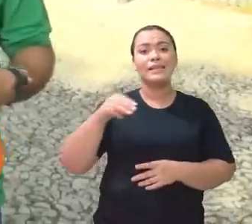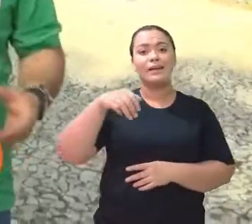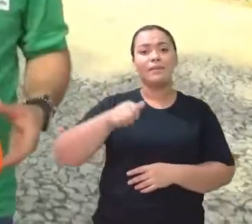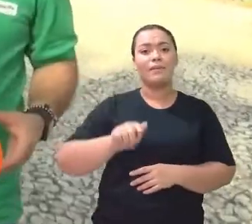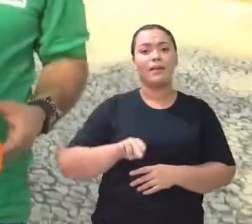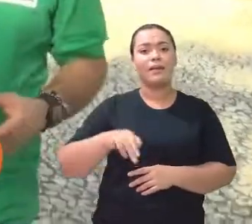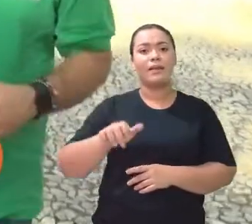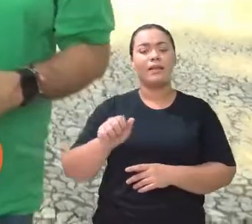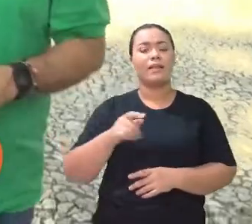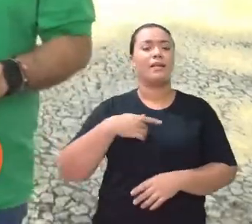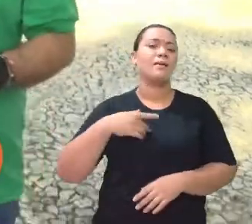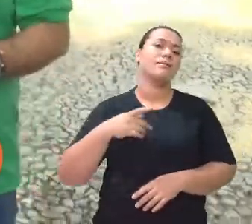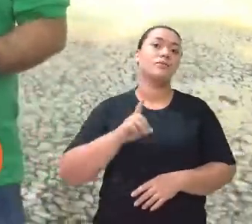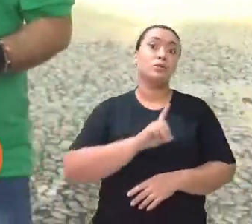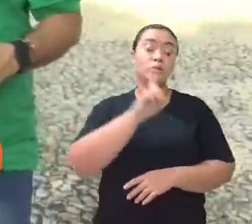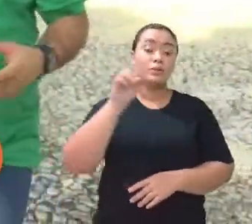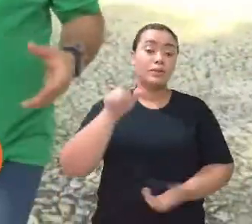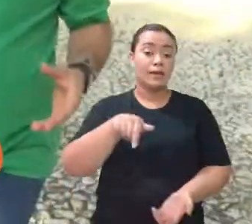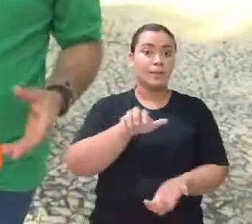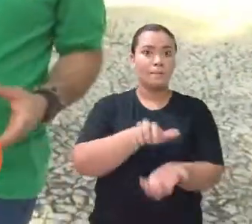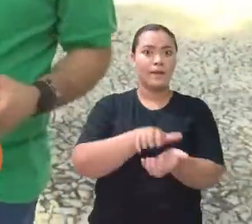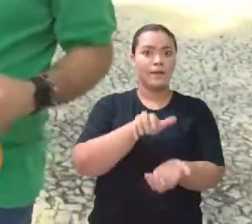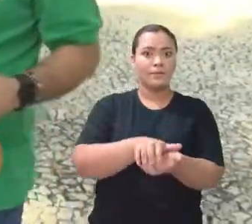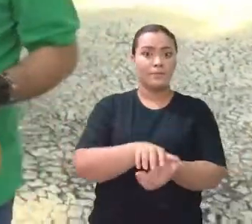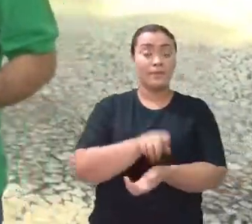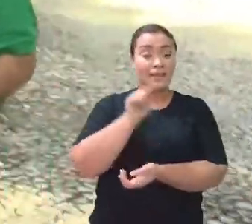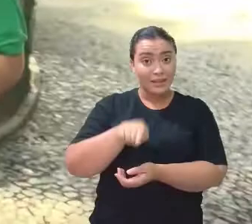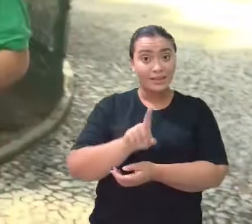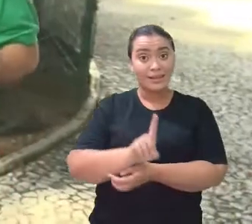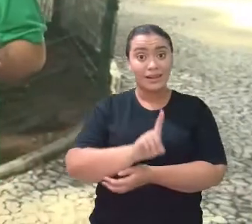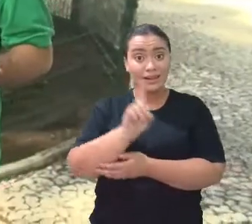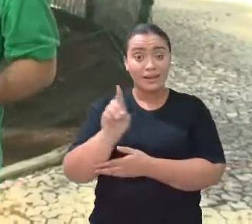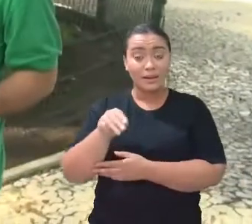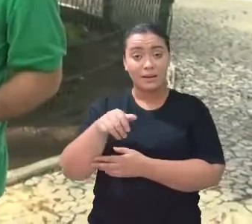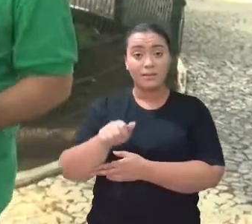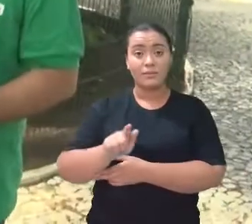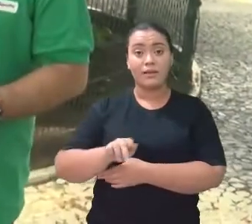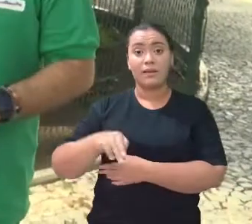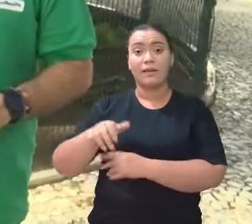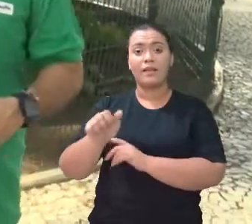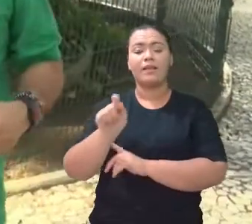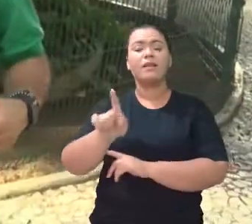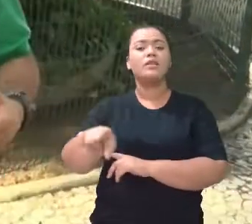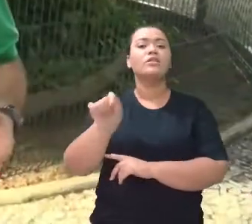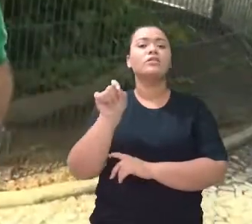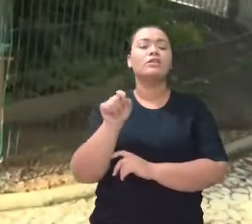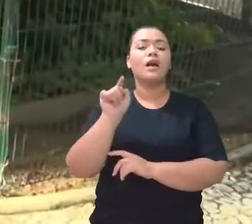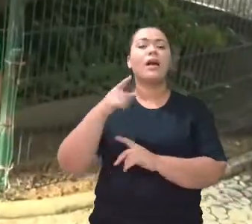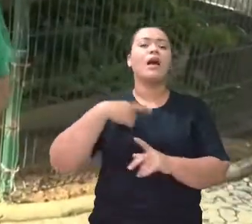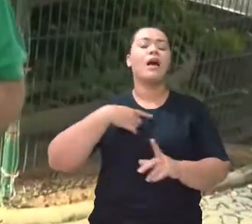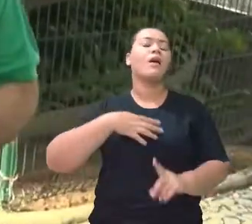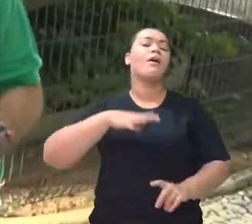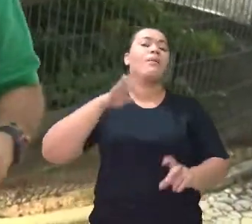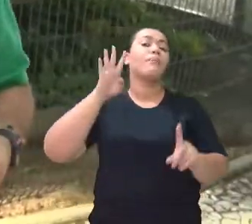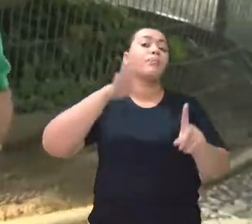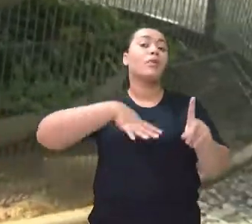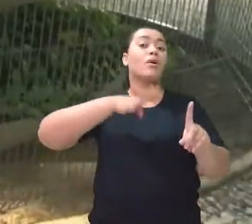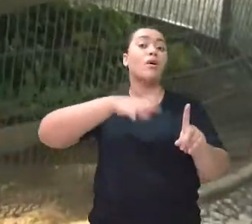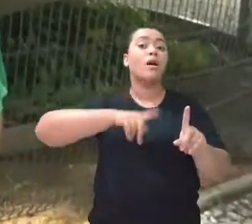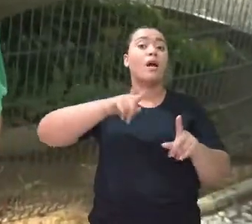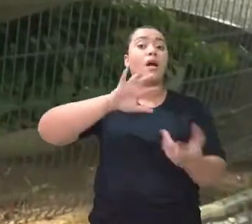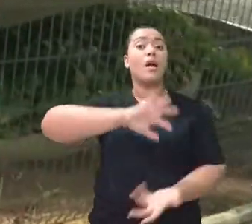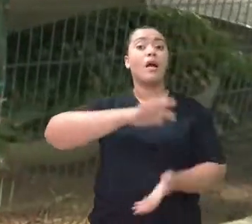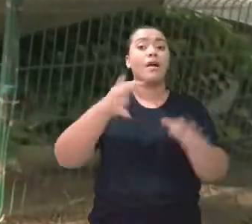de Pernambuco. Então, essa data, ela foi escolhida em homenagem à